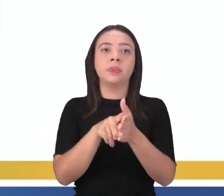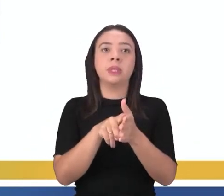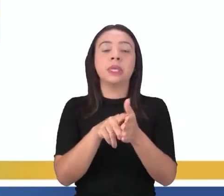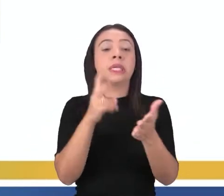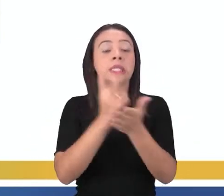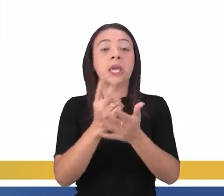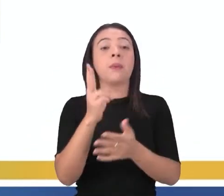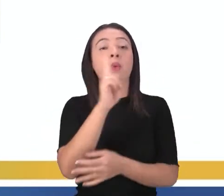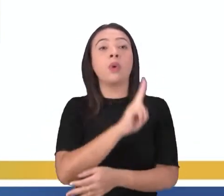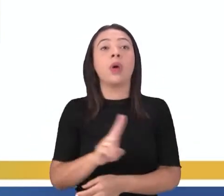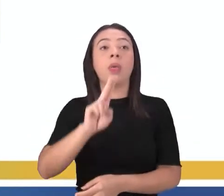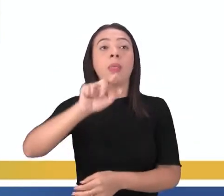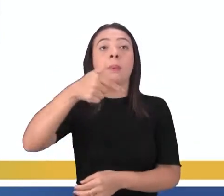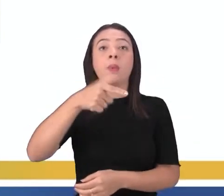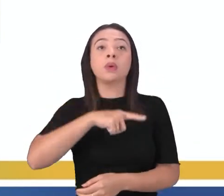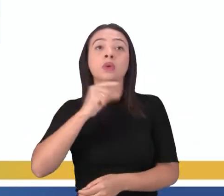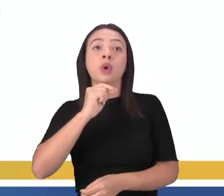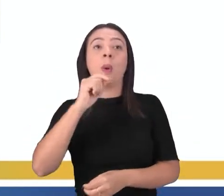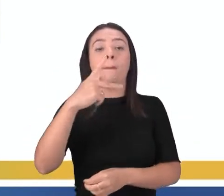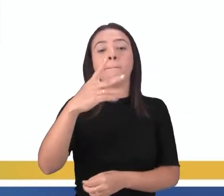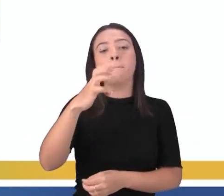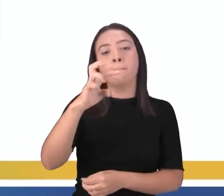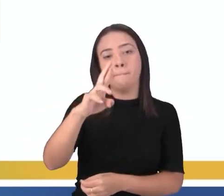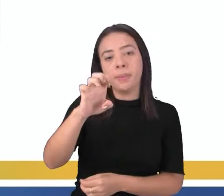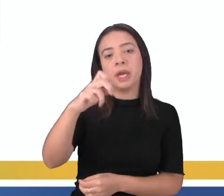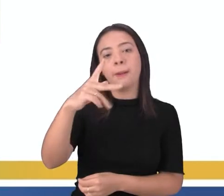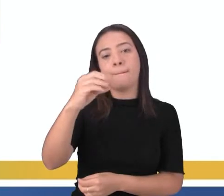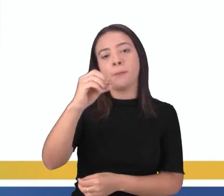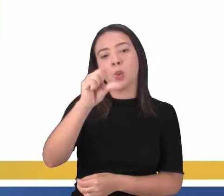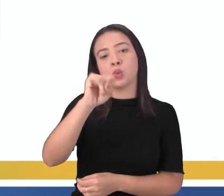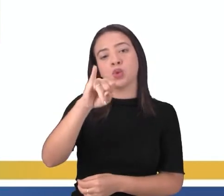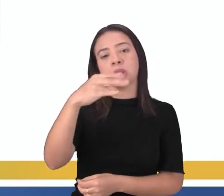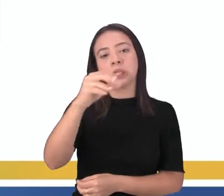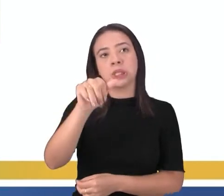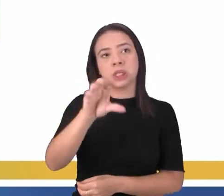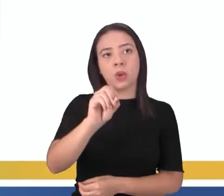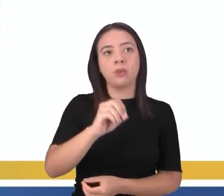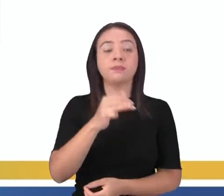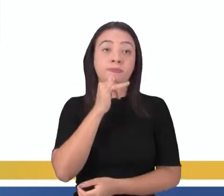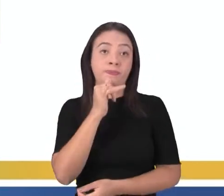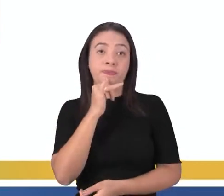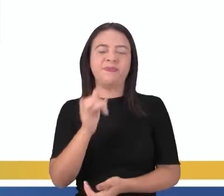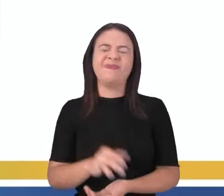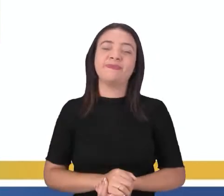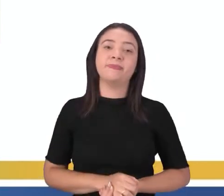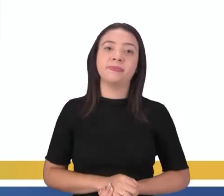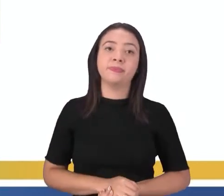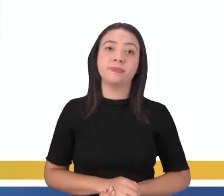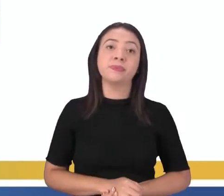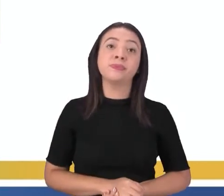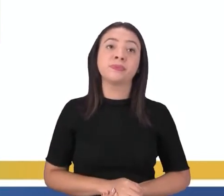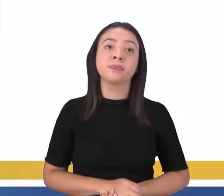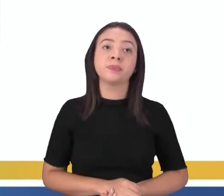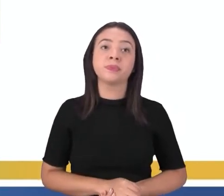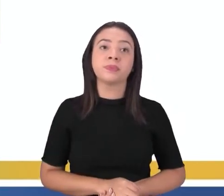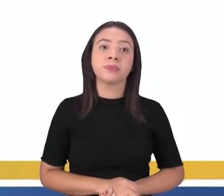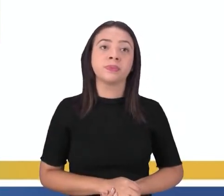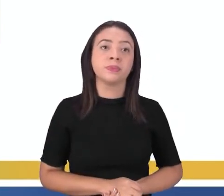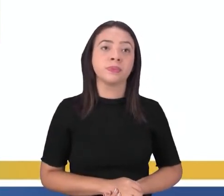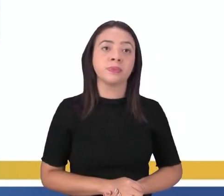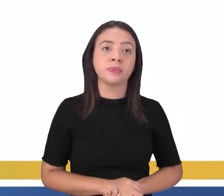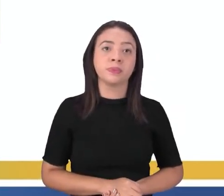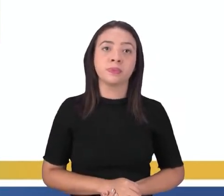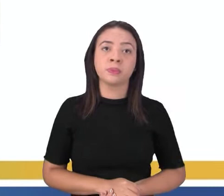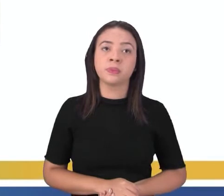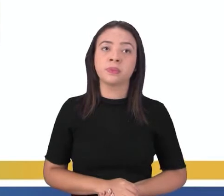com preposição. Aí a gente tem alguns exemplos. Mim, comigo, ti, contigo, ele, ela, o eles